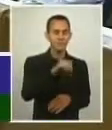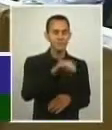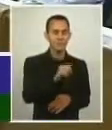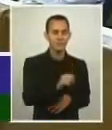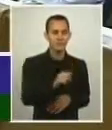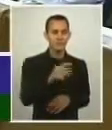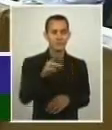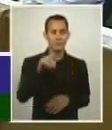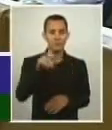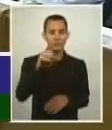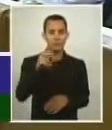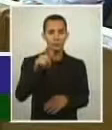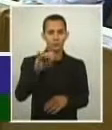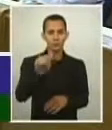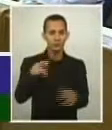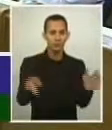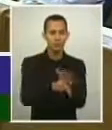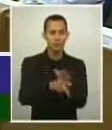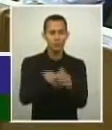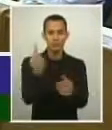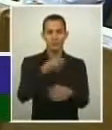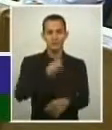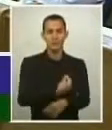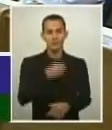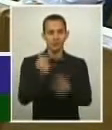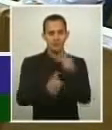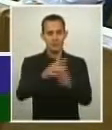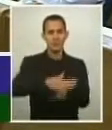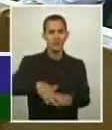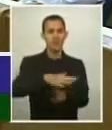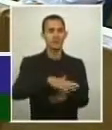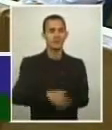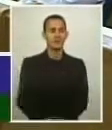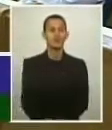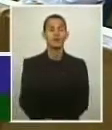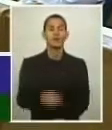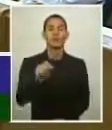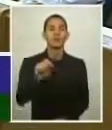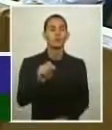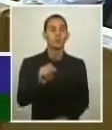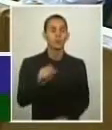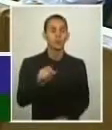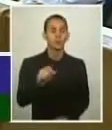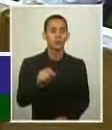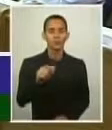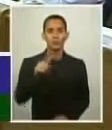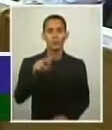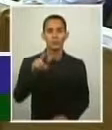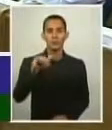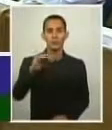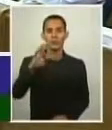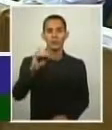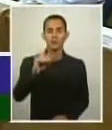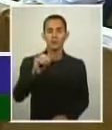Trilogy não é uma trilogia mas teologia montada por nós que trabalhamos na área que é bens um grito